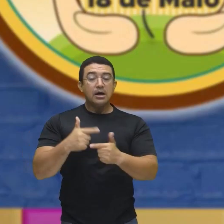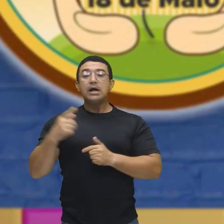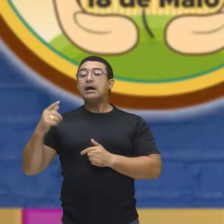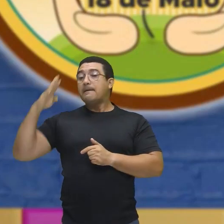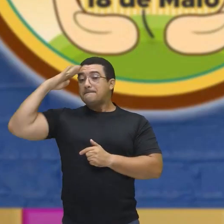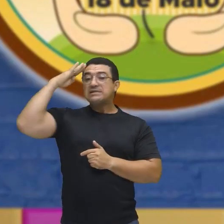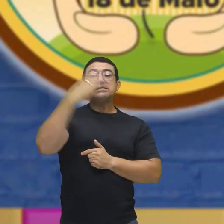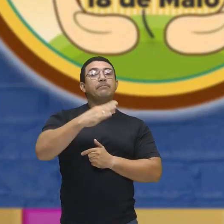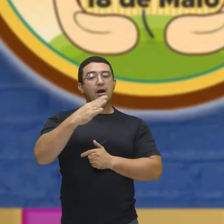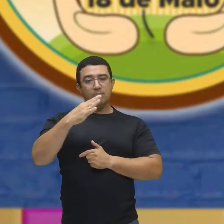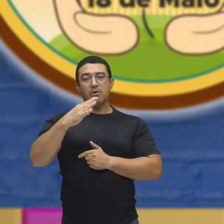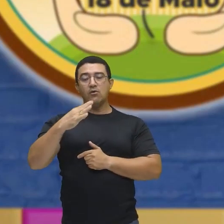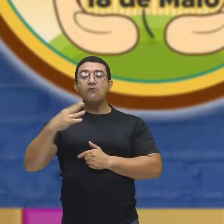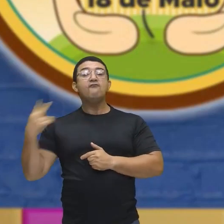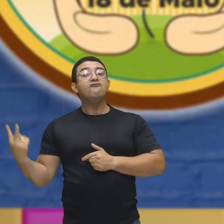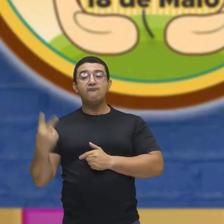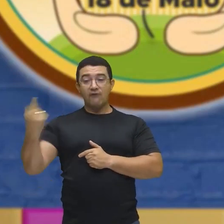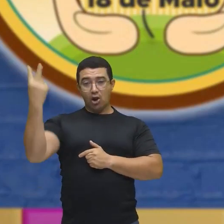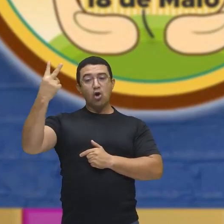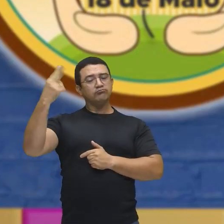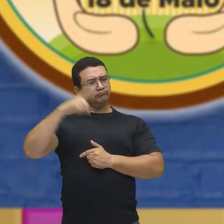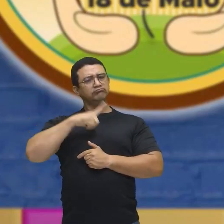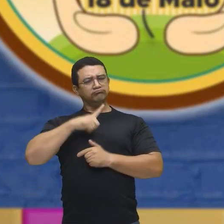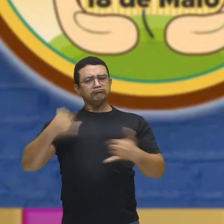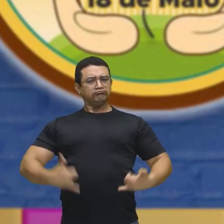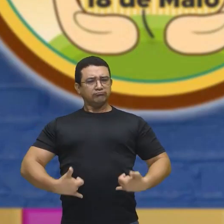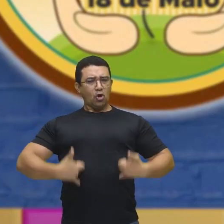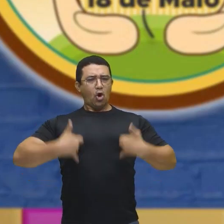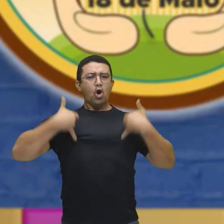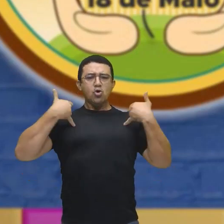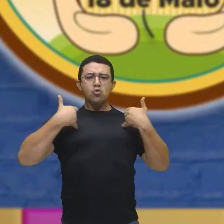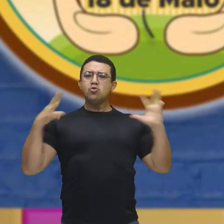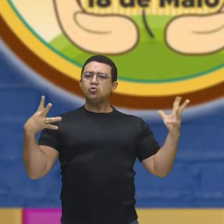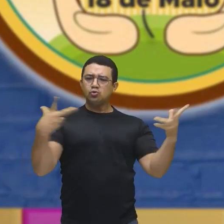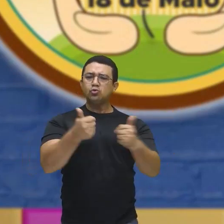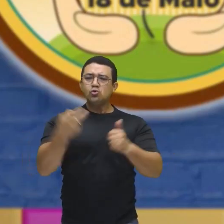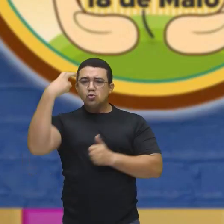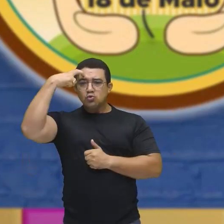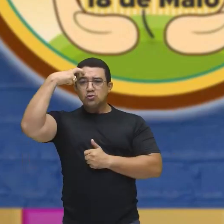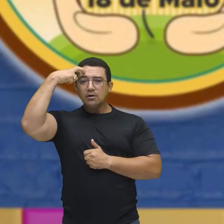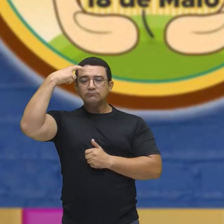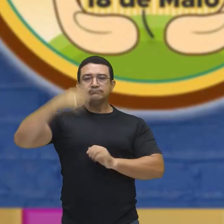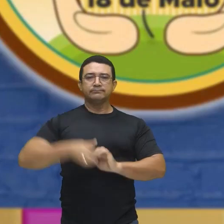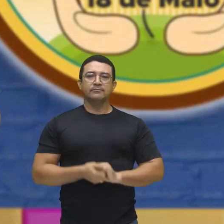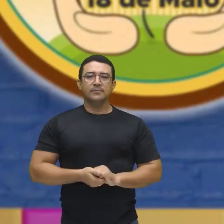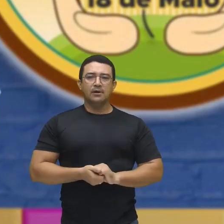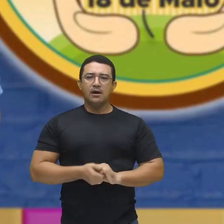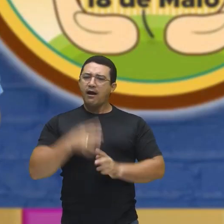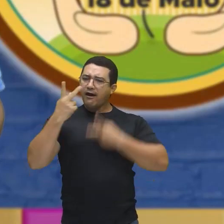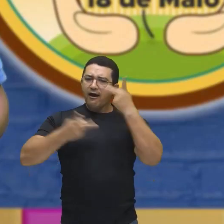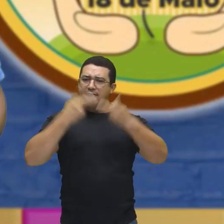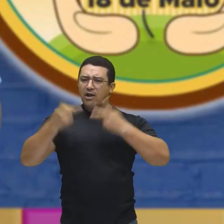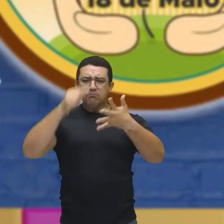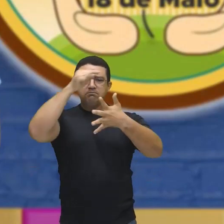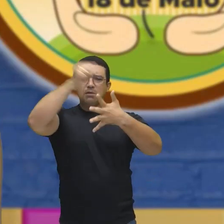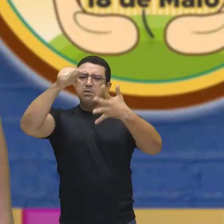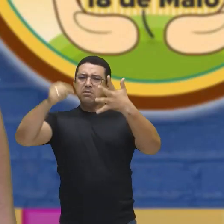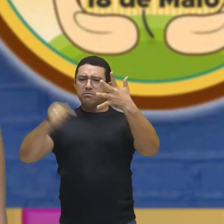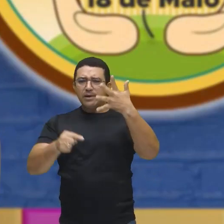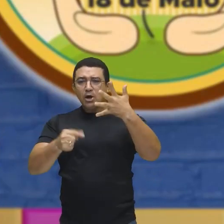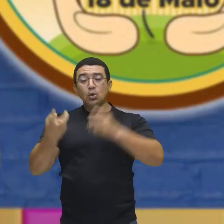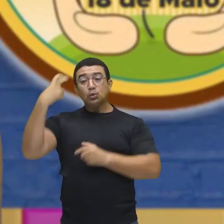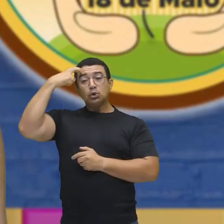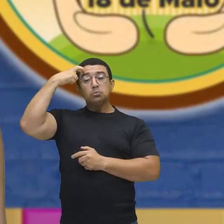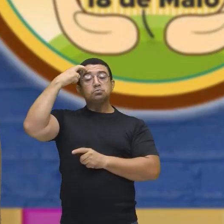nossos valores, e termos orgulho de tudo isso, ok? Então, para falar sobre esse repertório cultural, o que nós